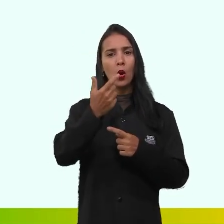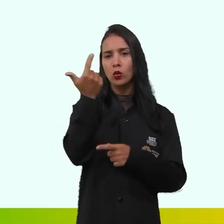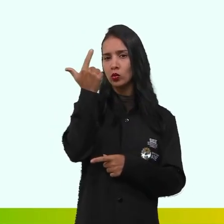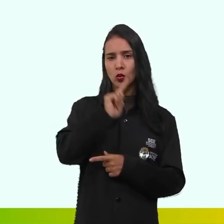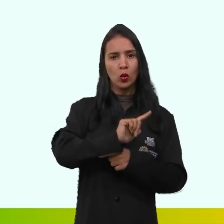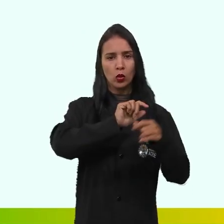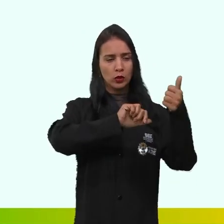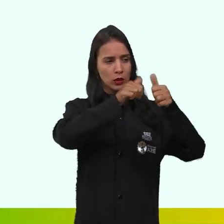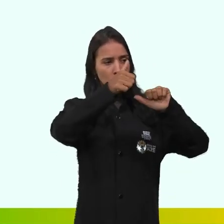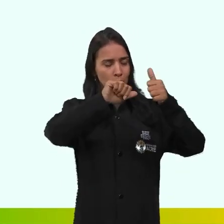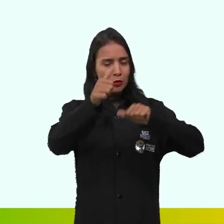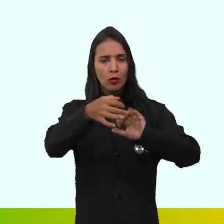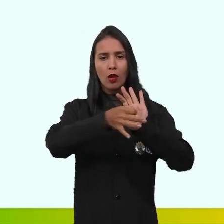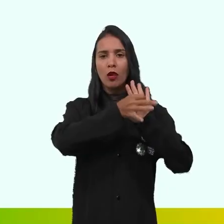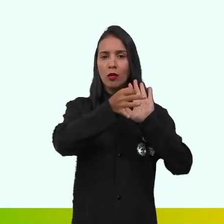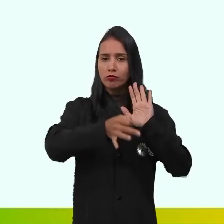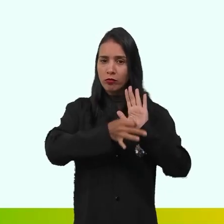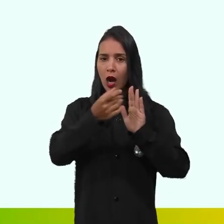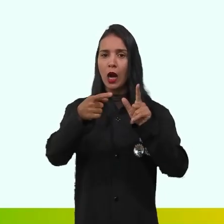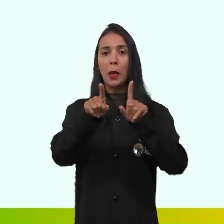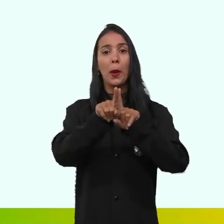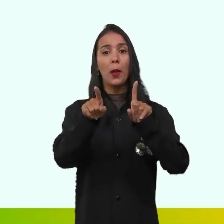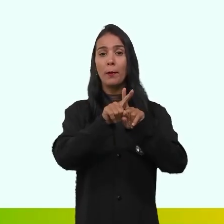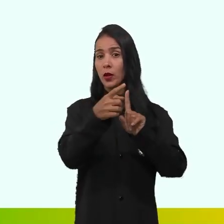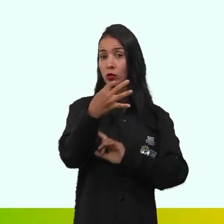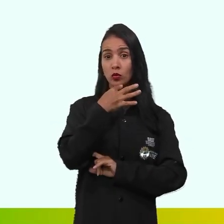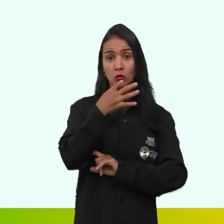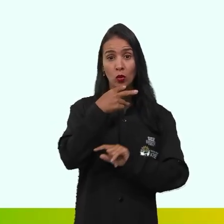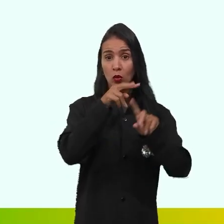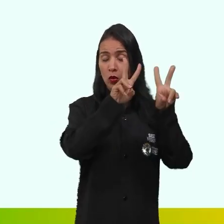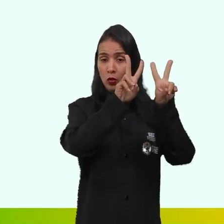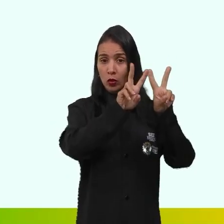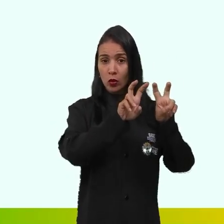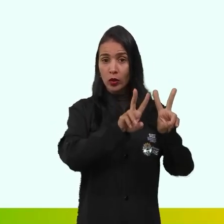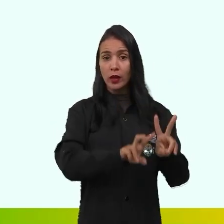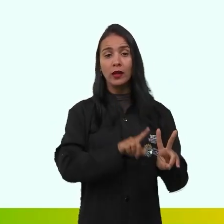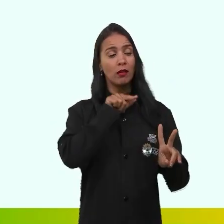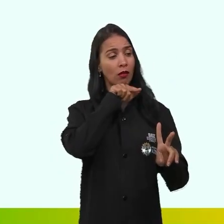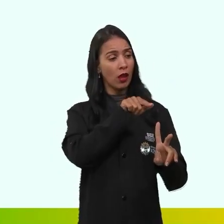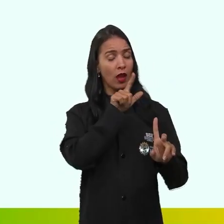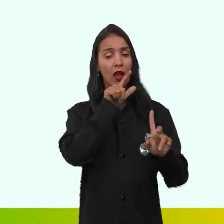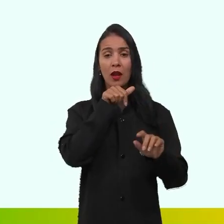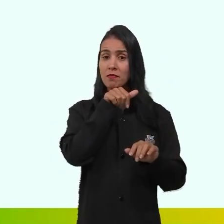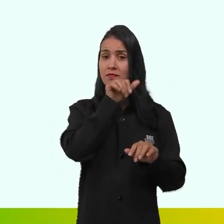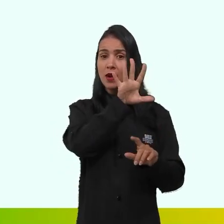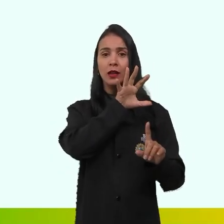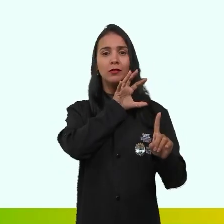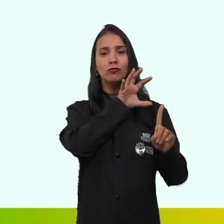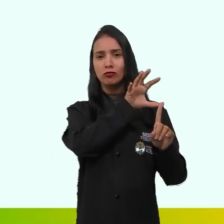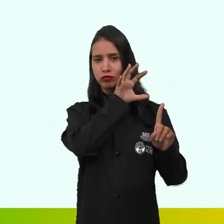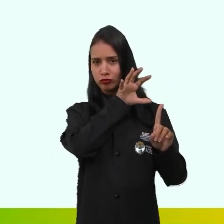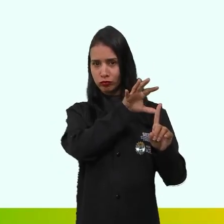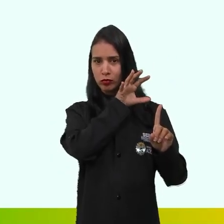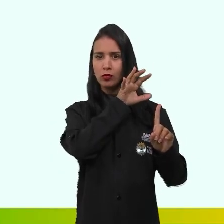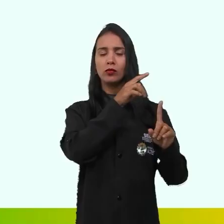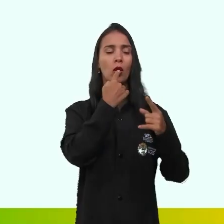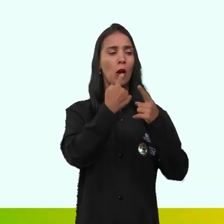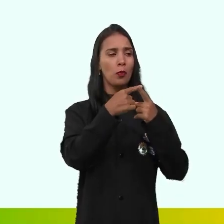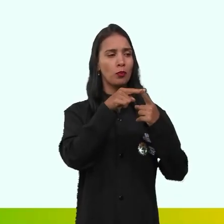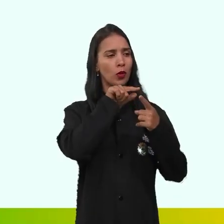crítica e menor conhecimento sobre o tema em questão, eles são suscetíveis a acreditar em